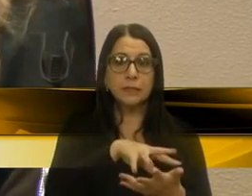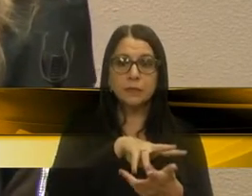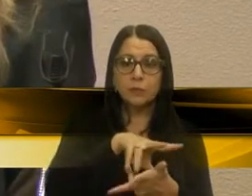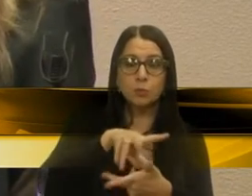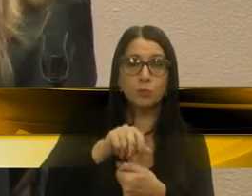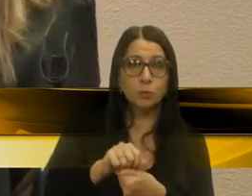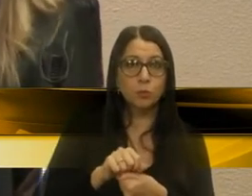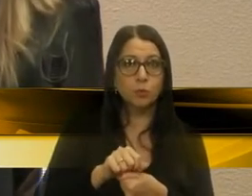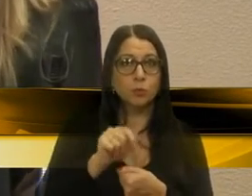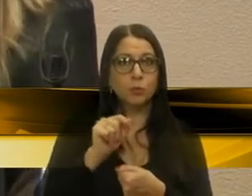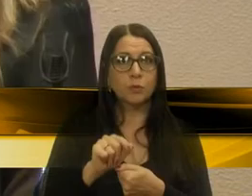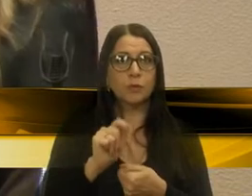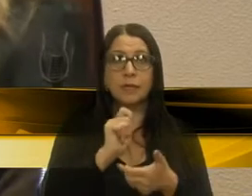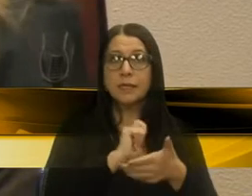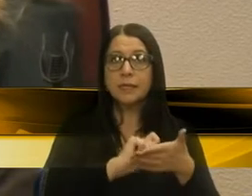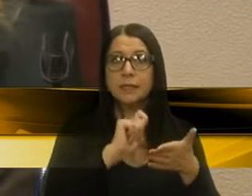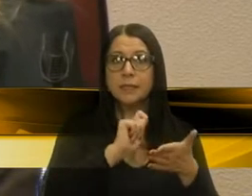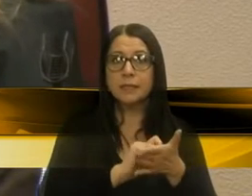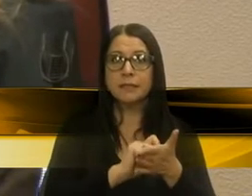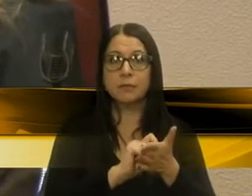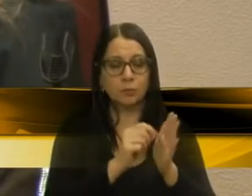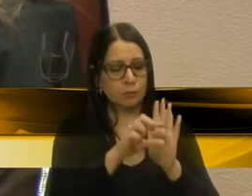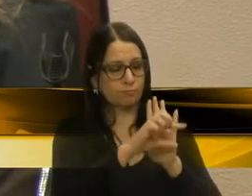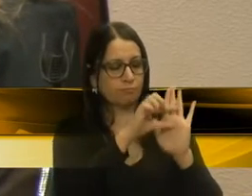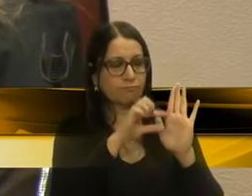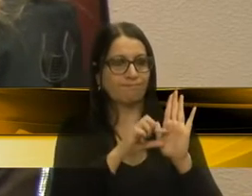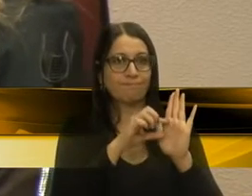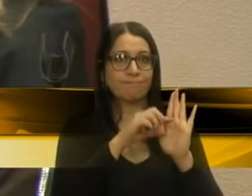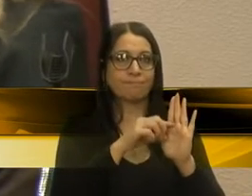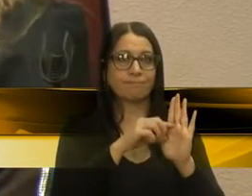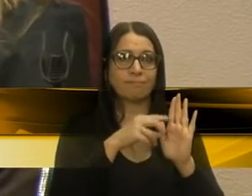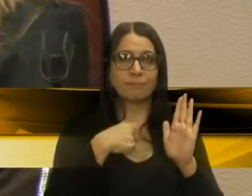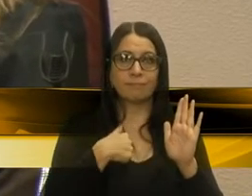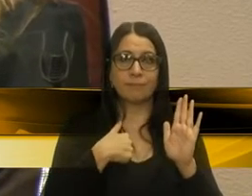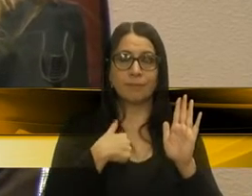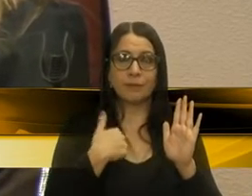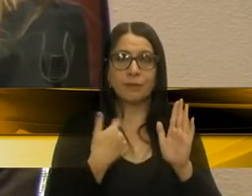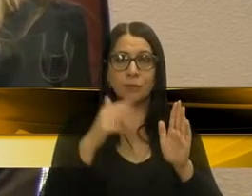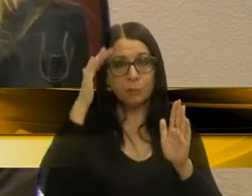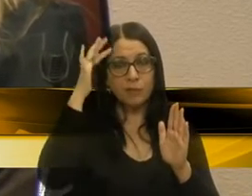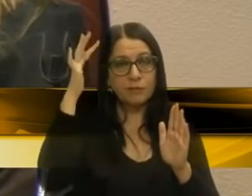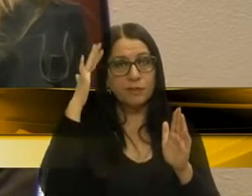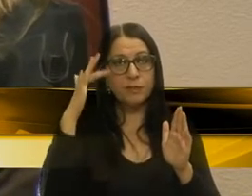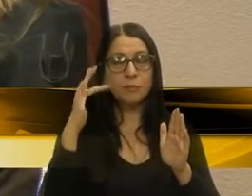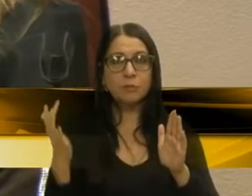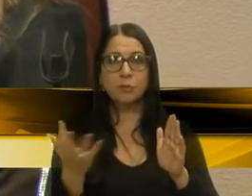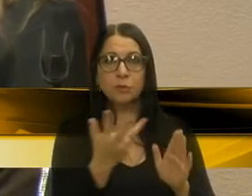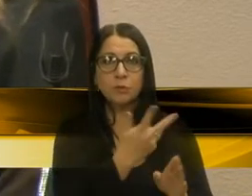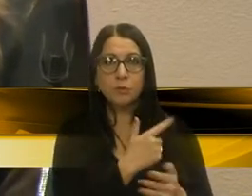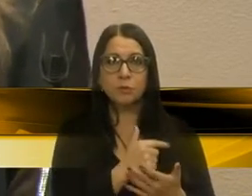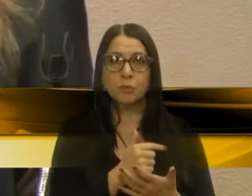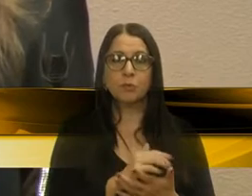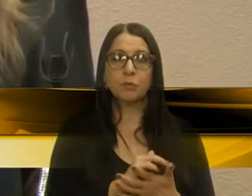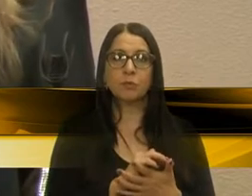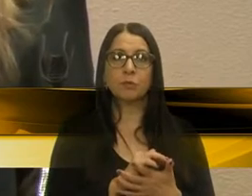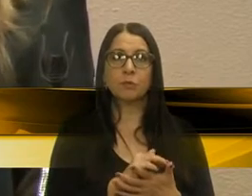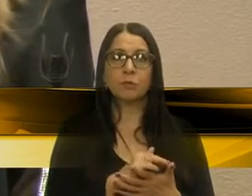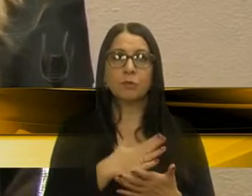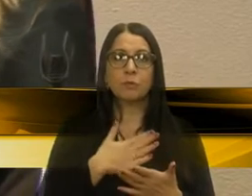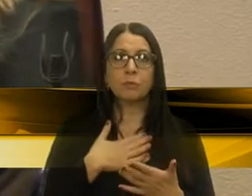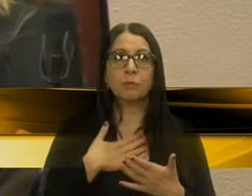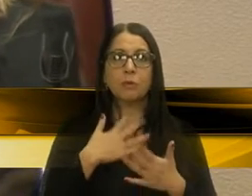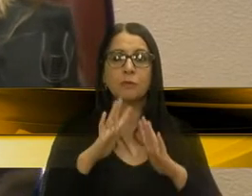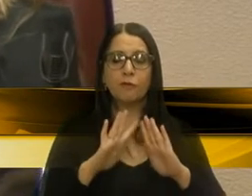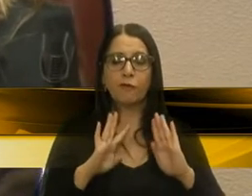né? O que estaria escrito no seu epitáfio? E isso é uma reflexão que vale a todos nós. né, no meu velório, o